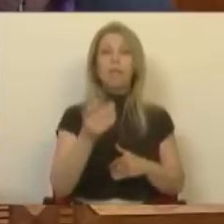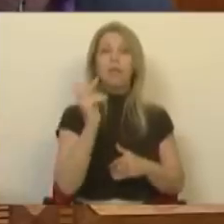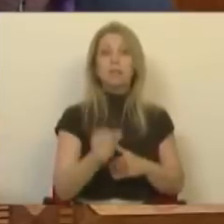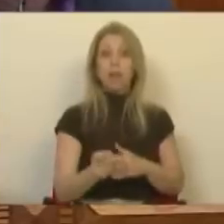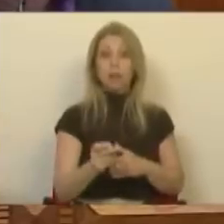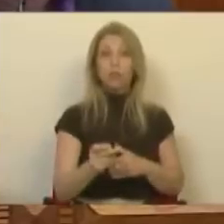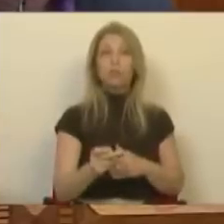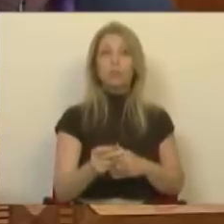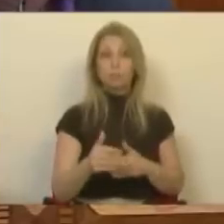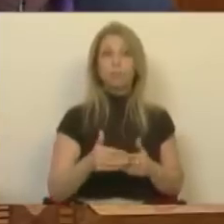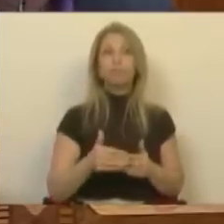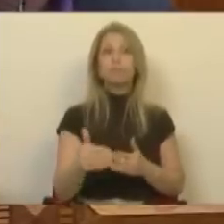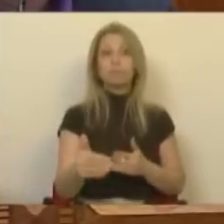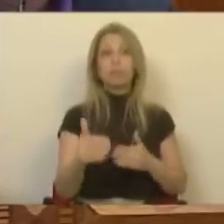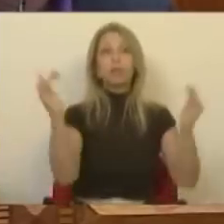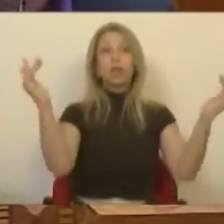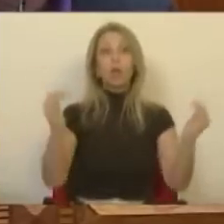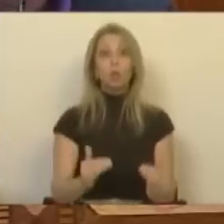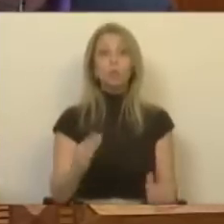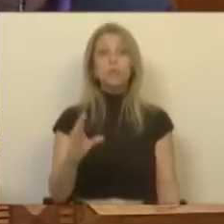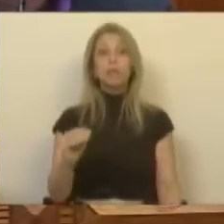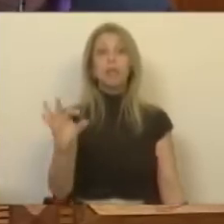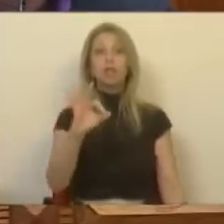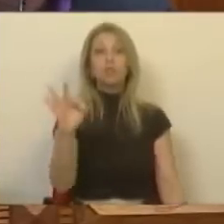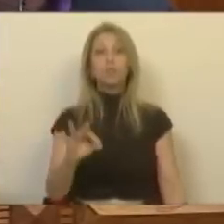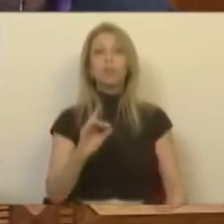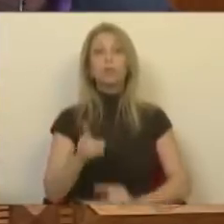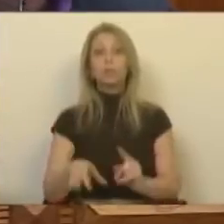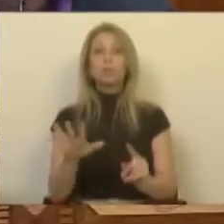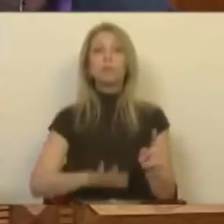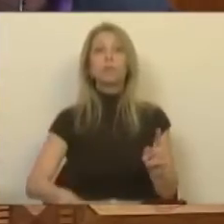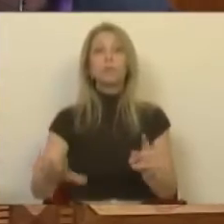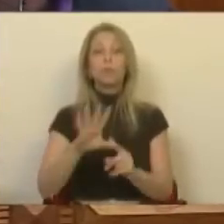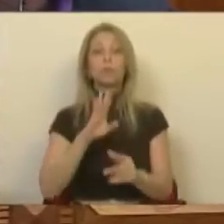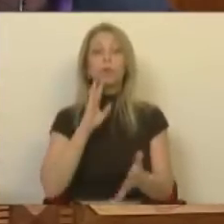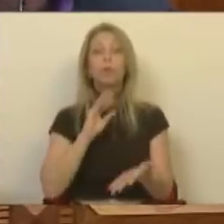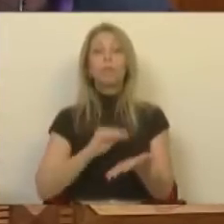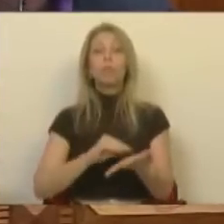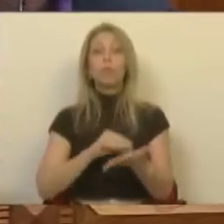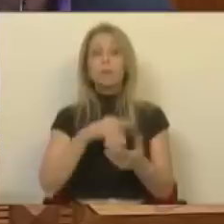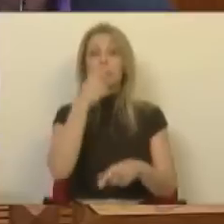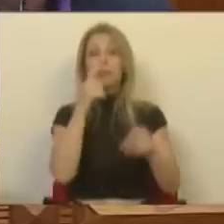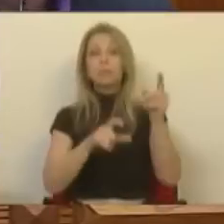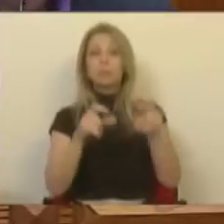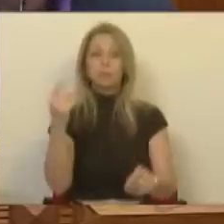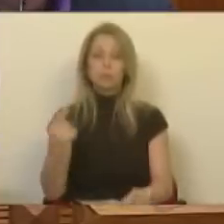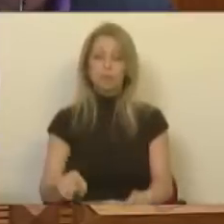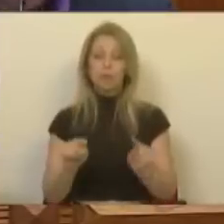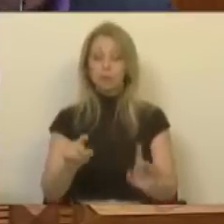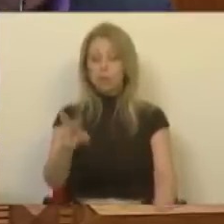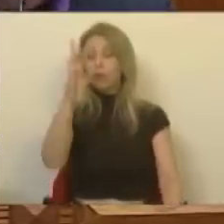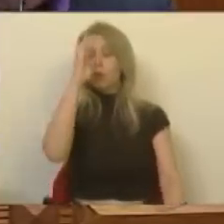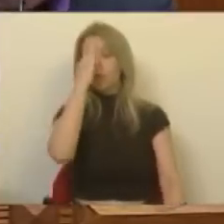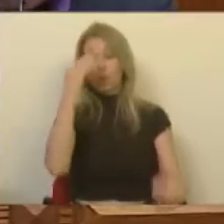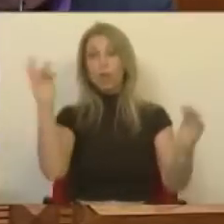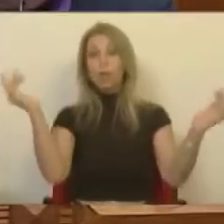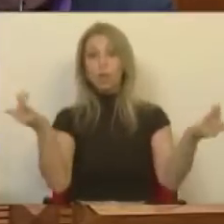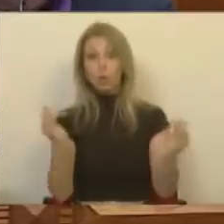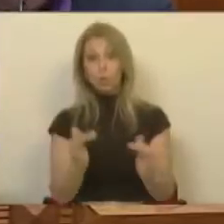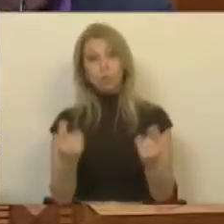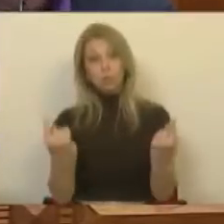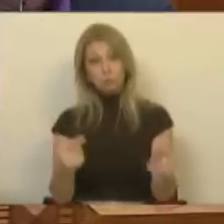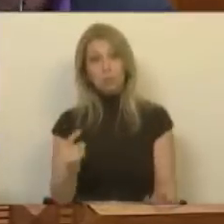para 10% aquilo que é a situação de pobreza das pessoas e esse esforço e esta redução que tem